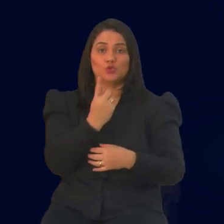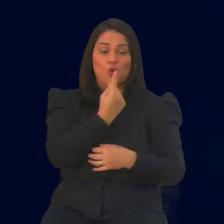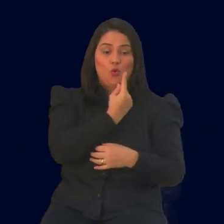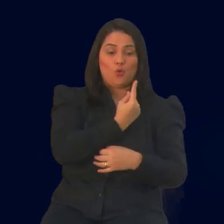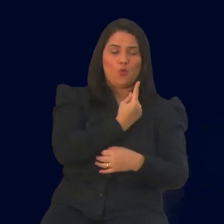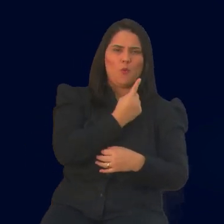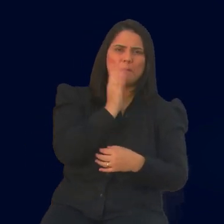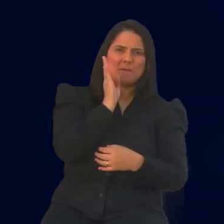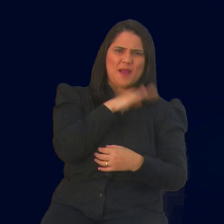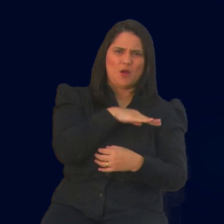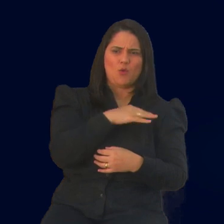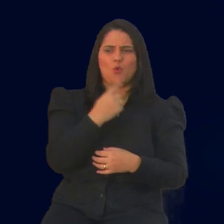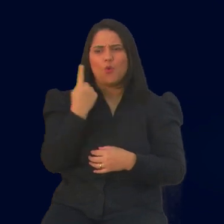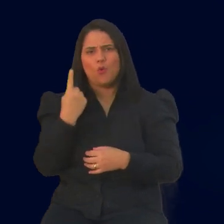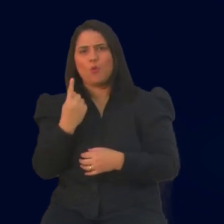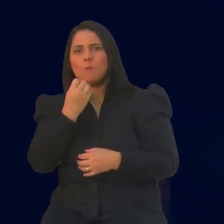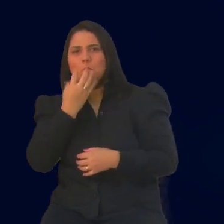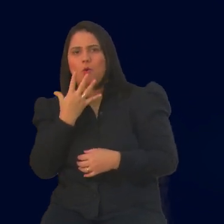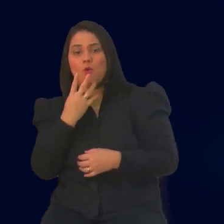estão sempre brigando.